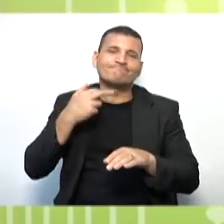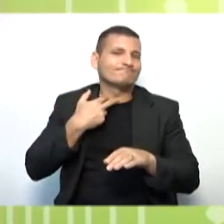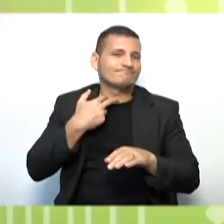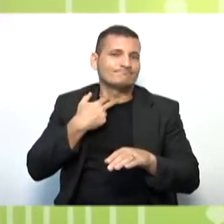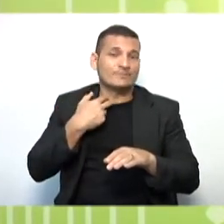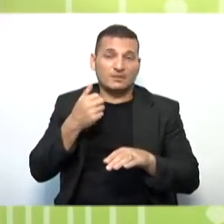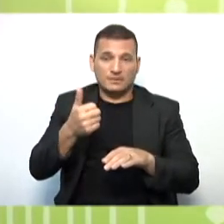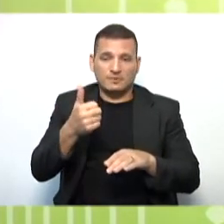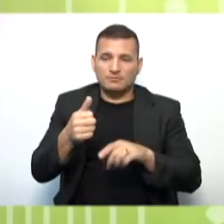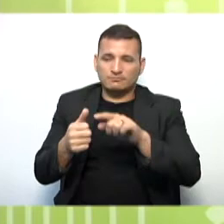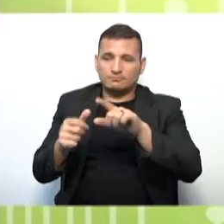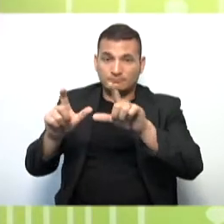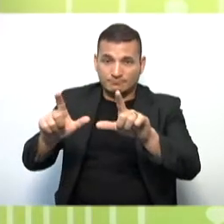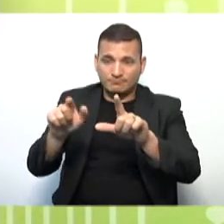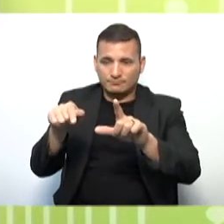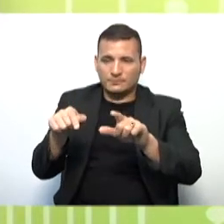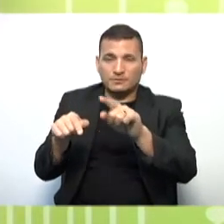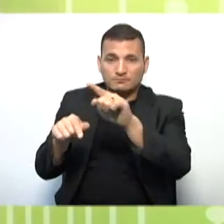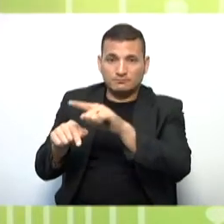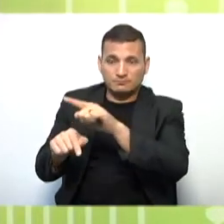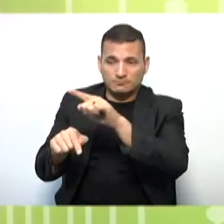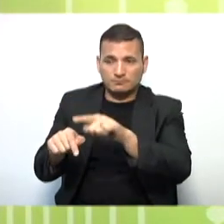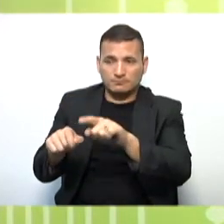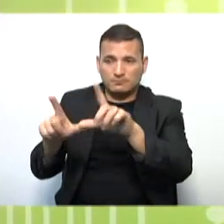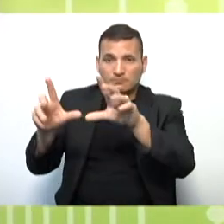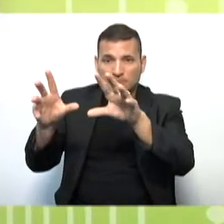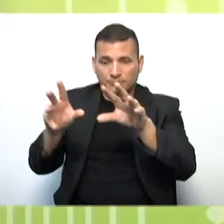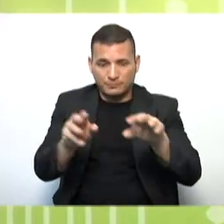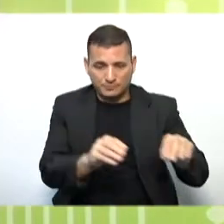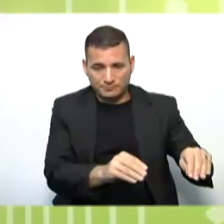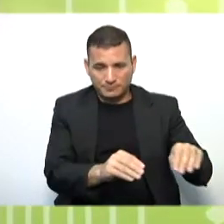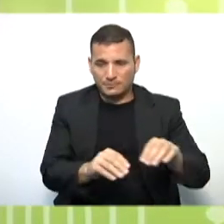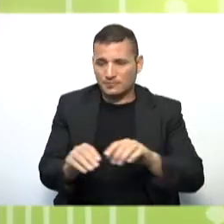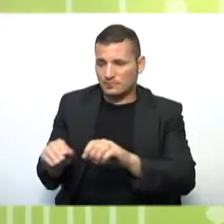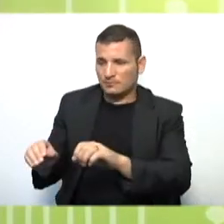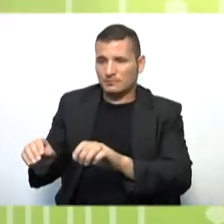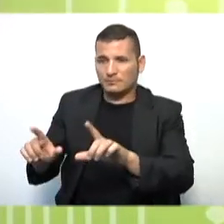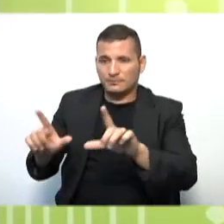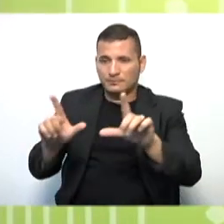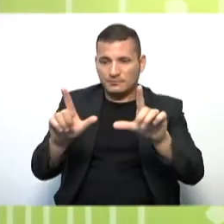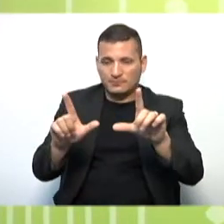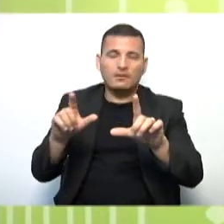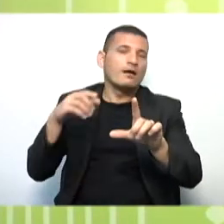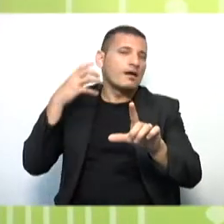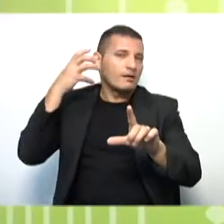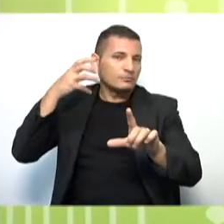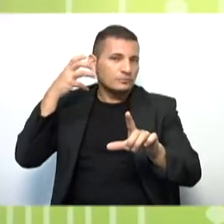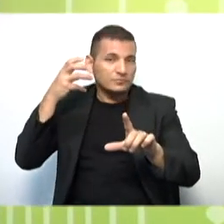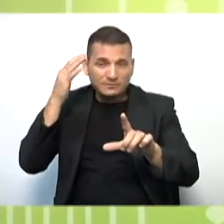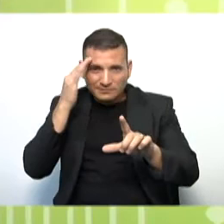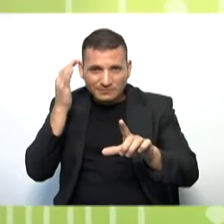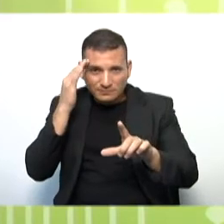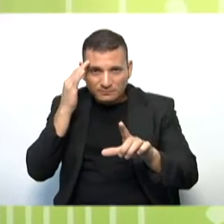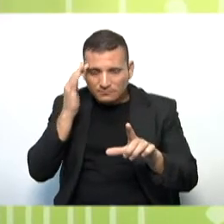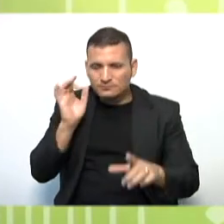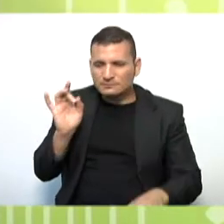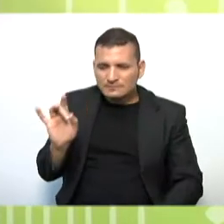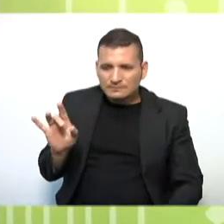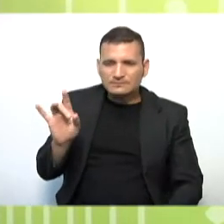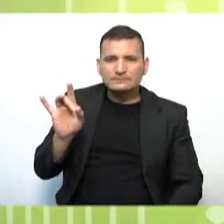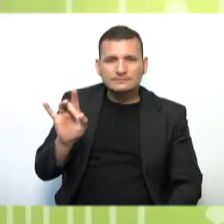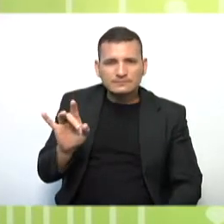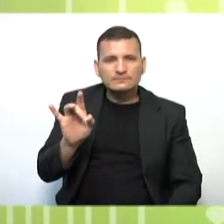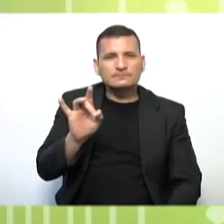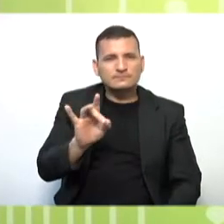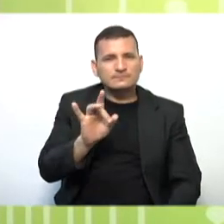e ouvir a sua música. Então, são uma atividade ser feita de cada vez. Reparem que, quando eu